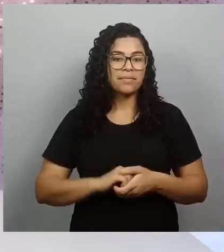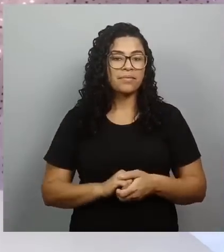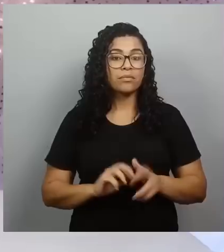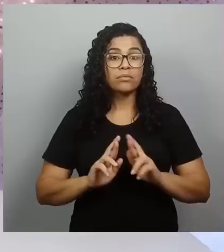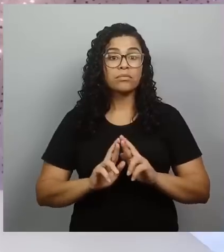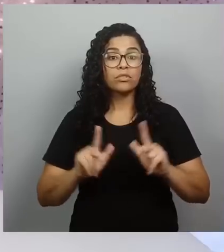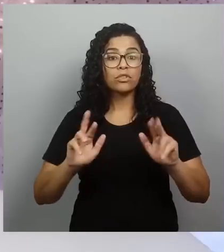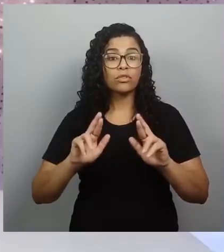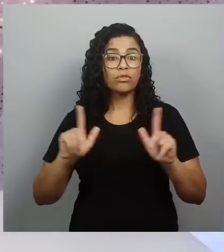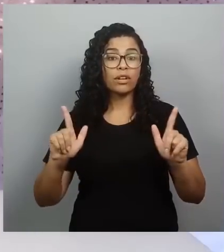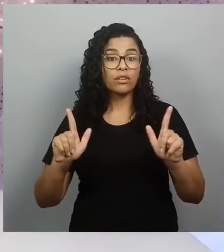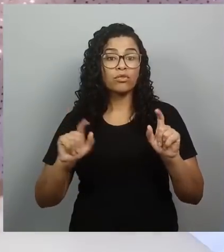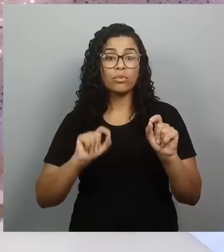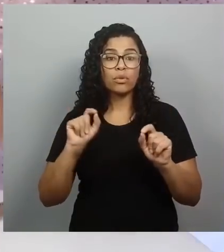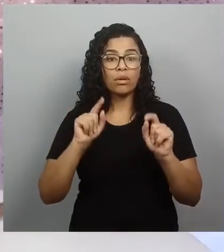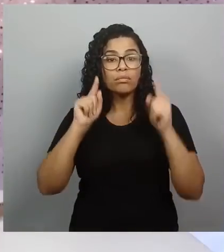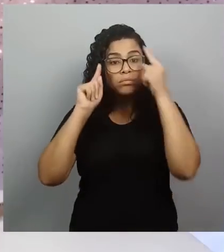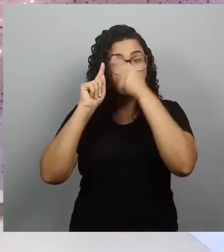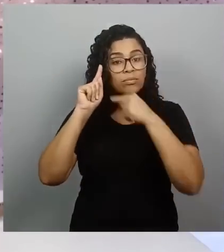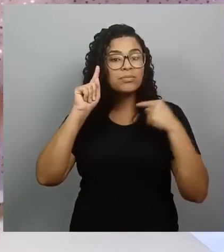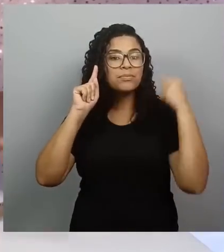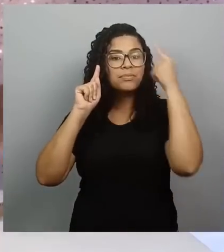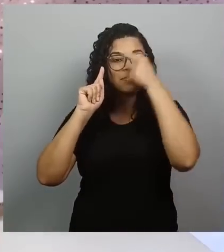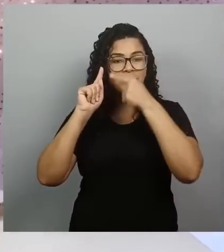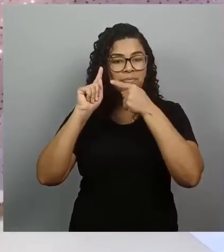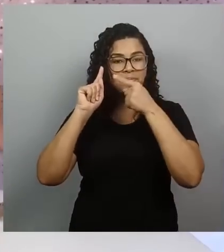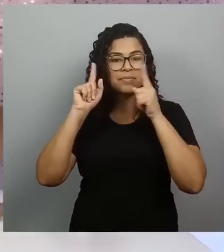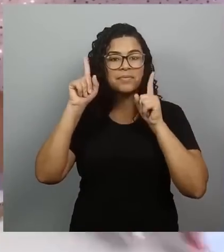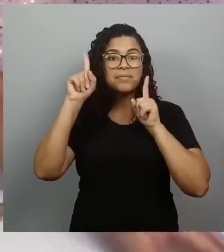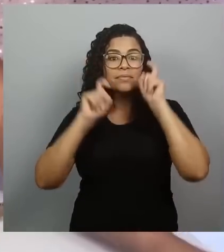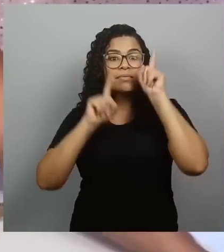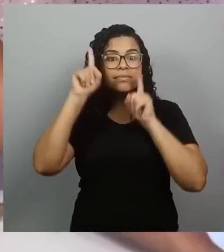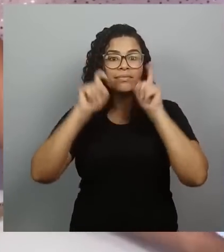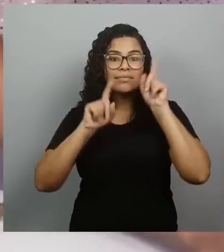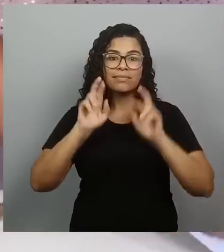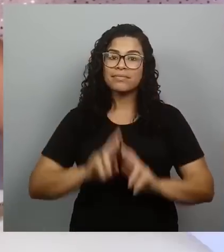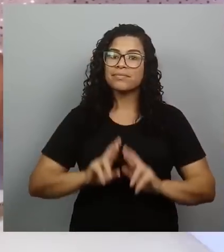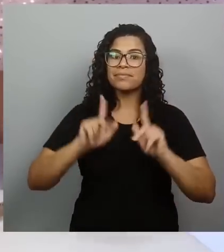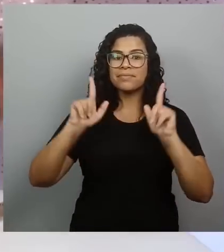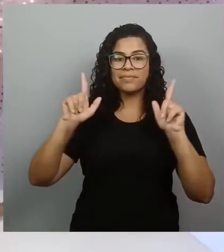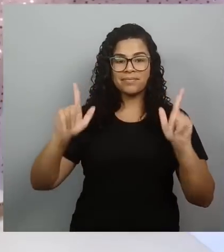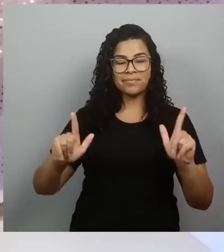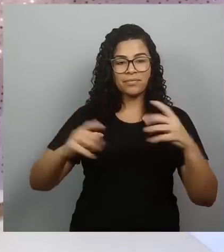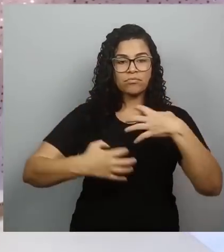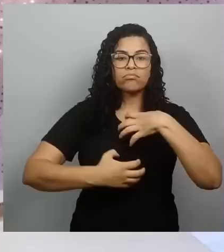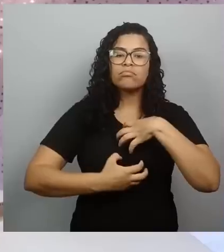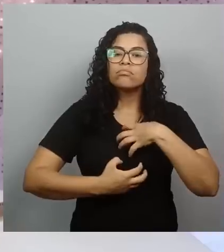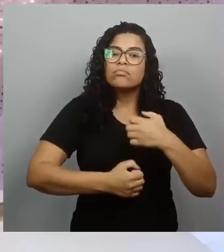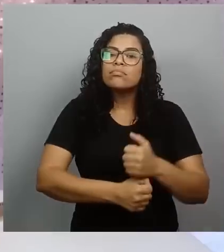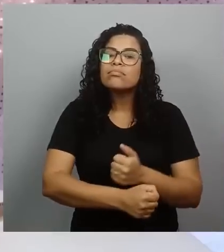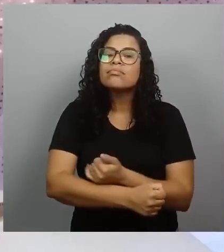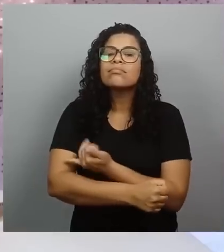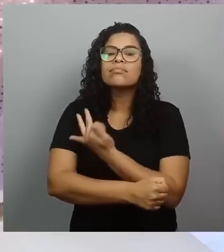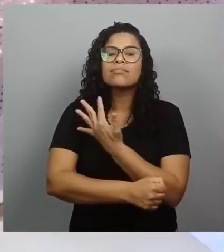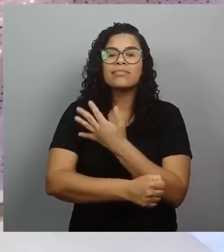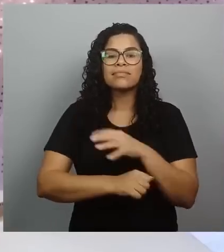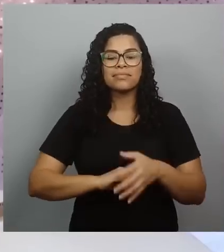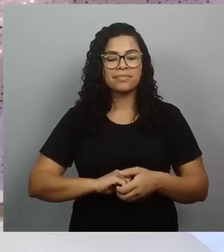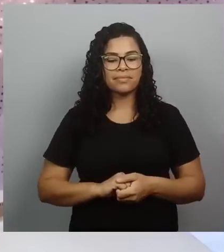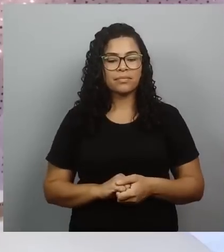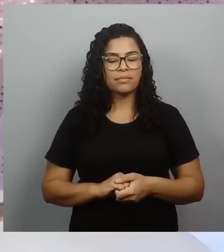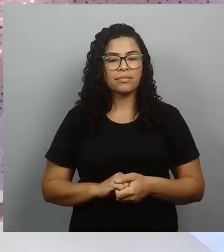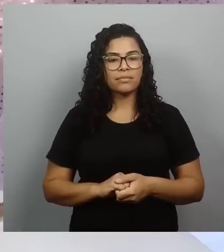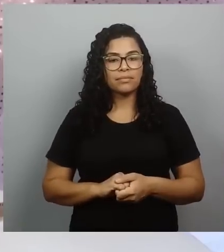e diferentes rostos com sensações diferentes, com sentimentos. Então, vamos nos